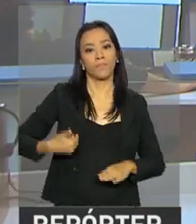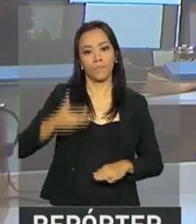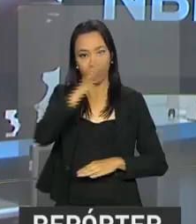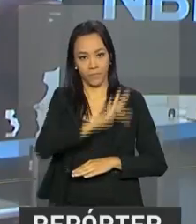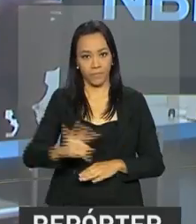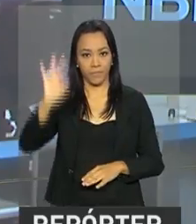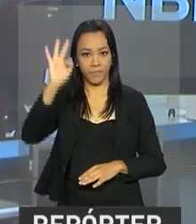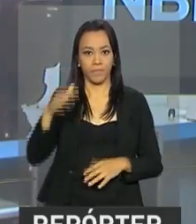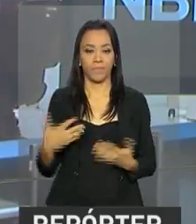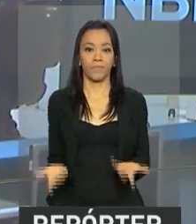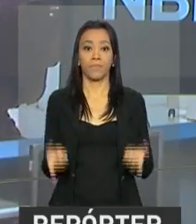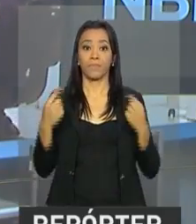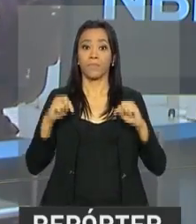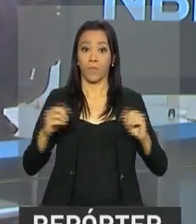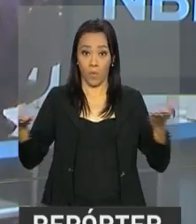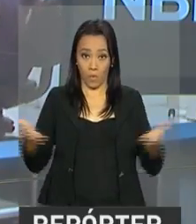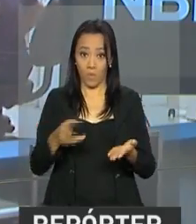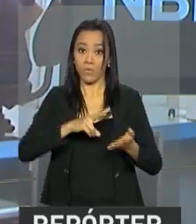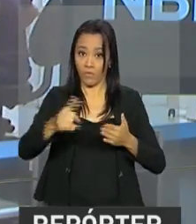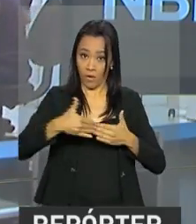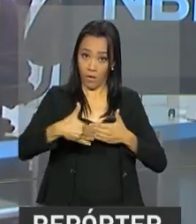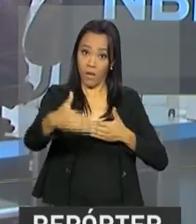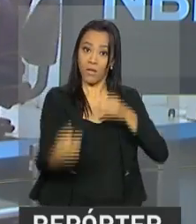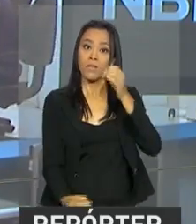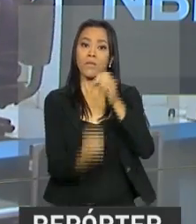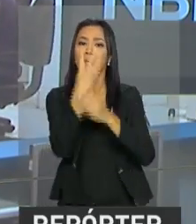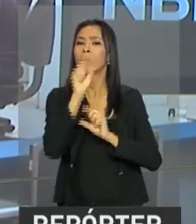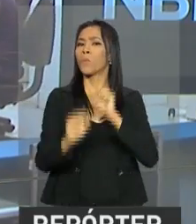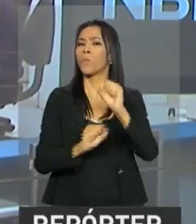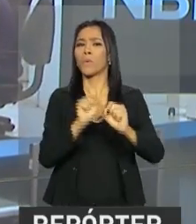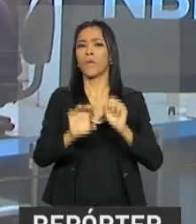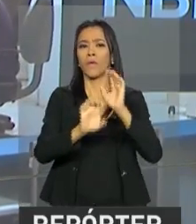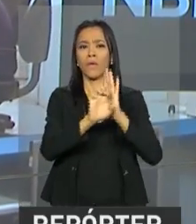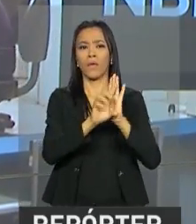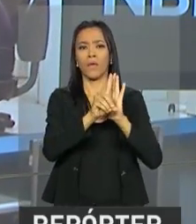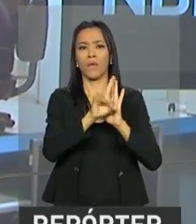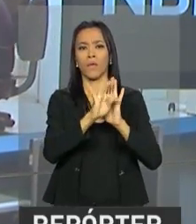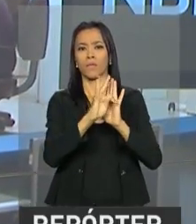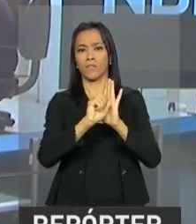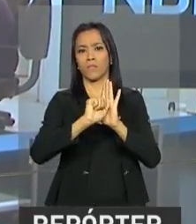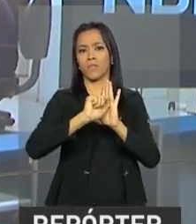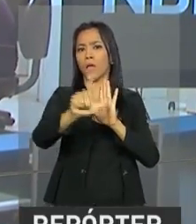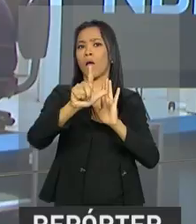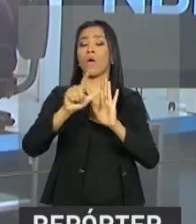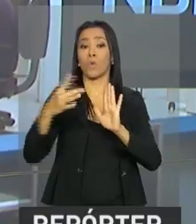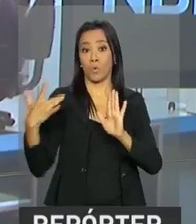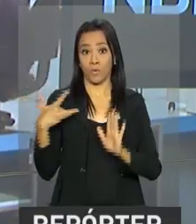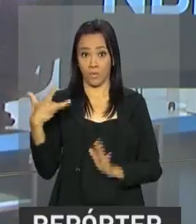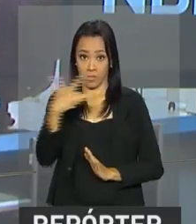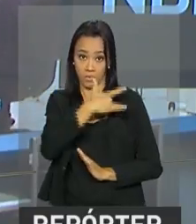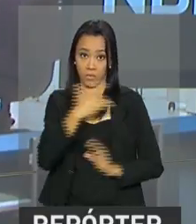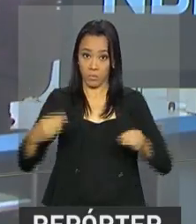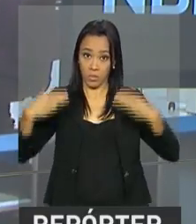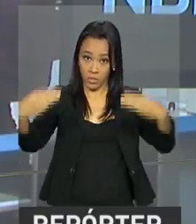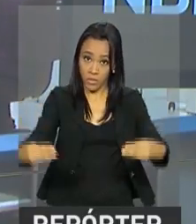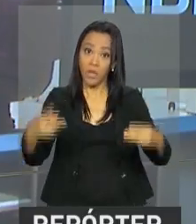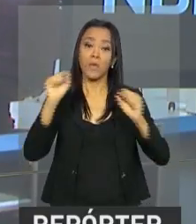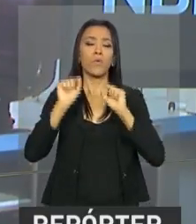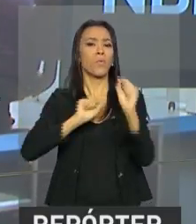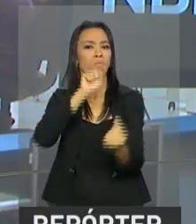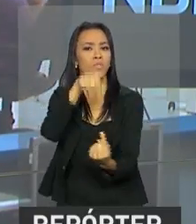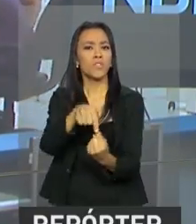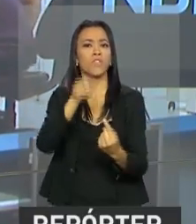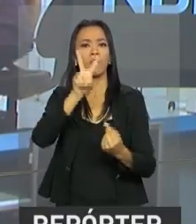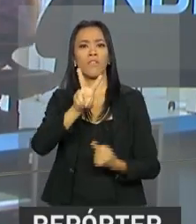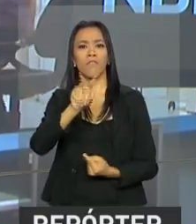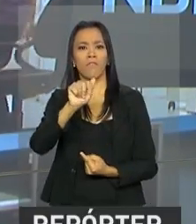federal. Vai ser lançado hoje o edital do Ministério da Saúde para ampliar a participação de brasileiros no programa Mais